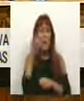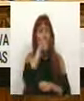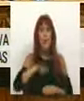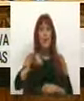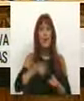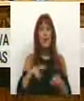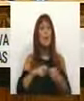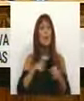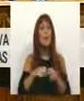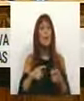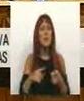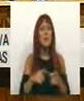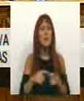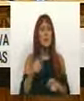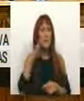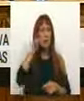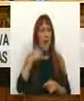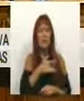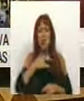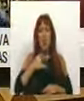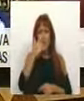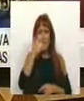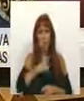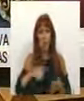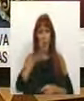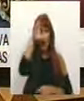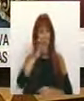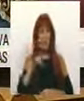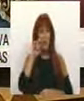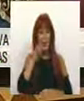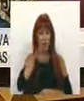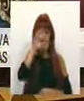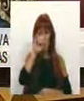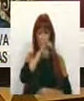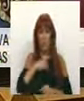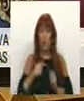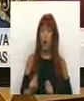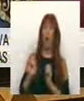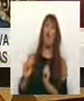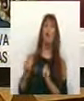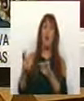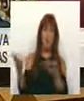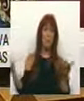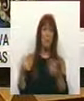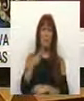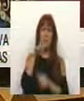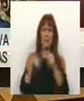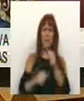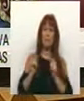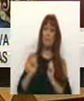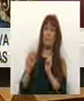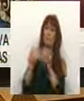ambiental do país e o maior atentado à saúde humana. O Ministro da Defesa e o Ministro do Ambiente remeteram declarações para